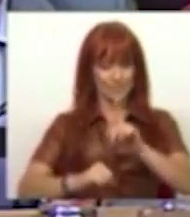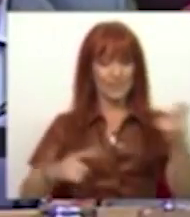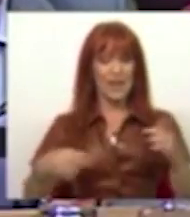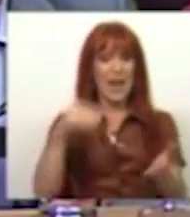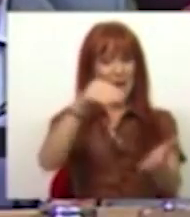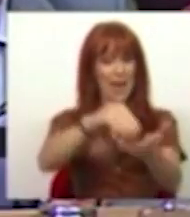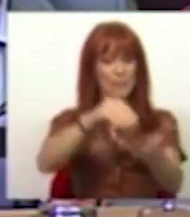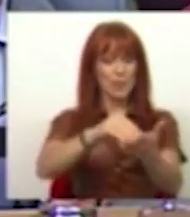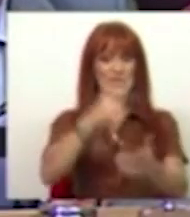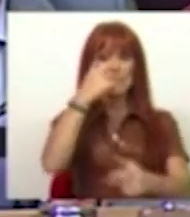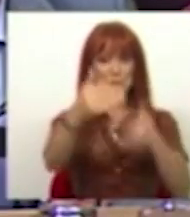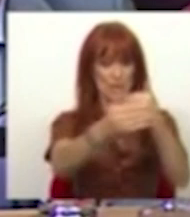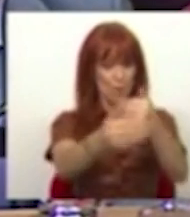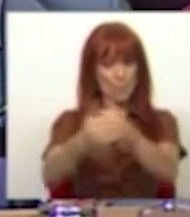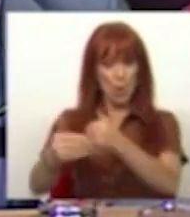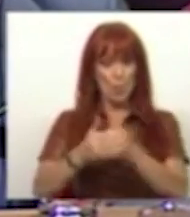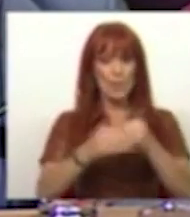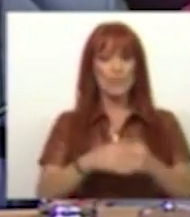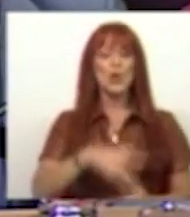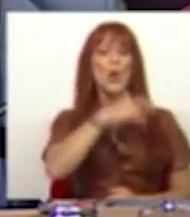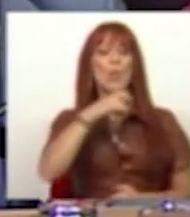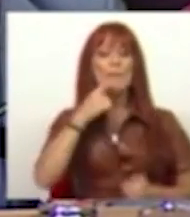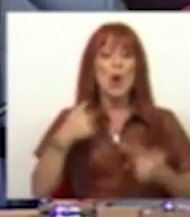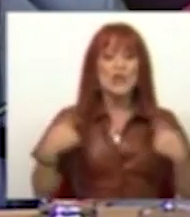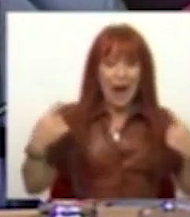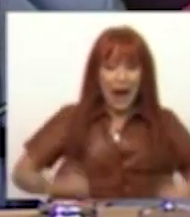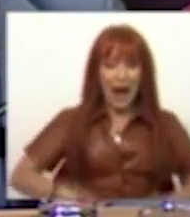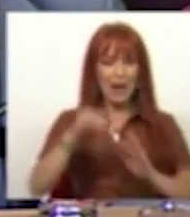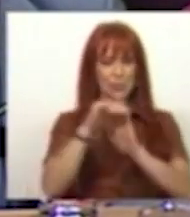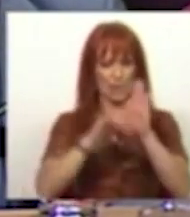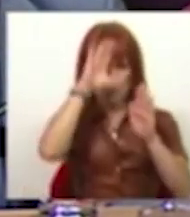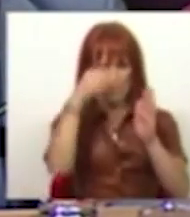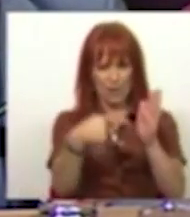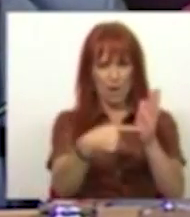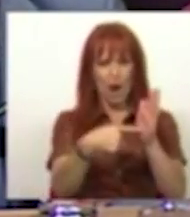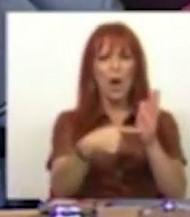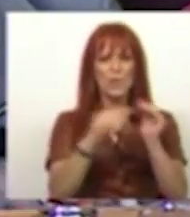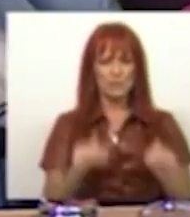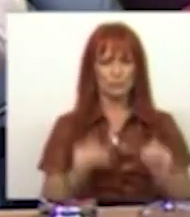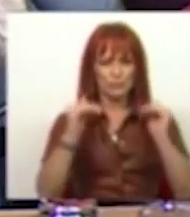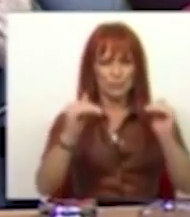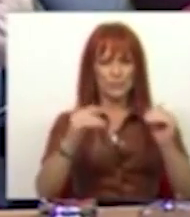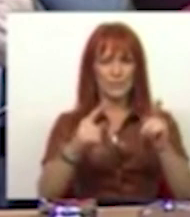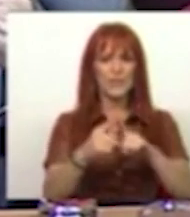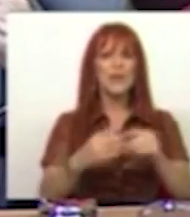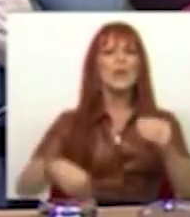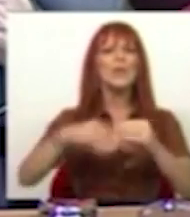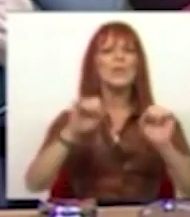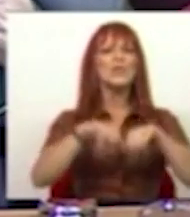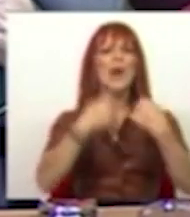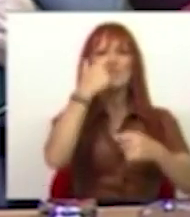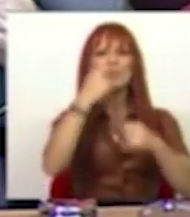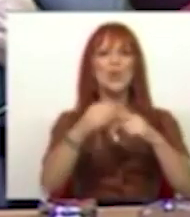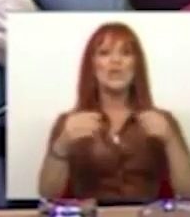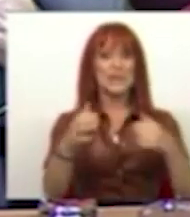a pobreza entre os idosos, o compromisso que temos no nosso programa do Governo é elevar o complemento social para